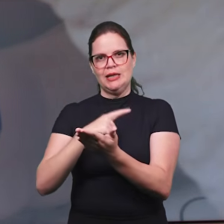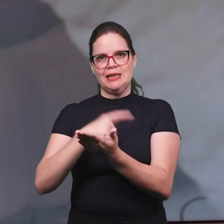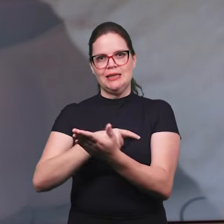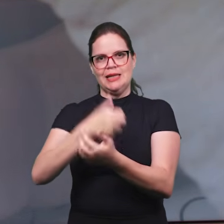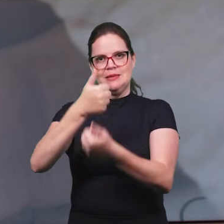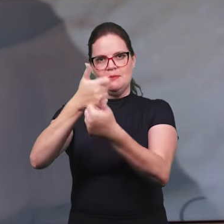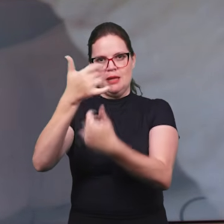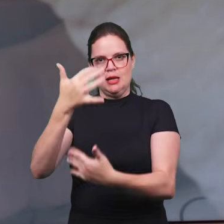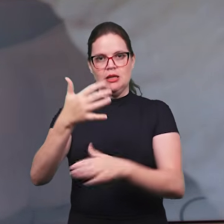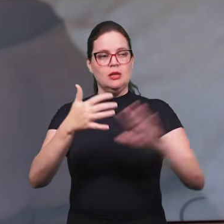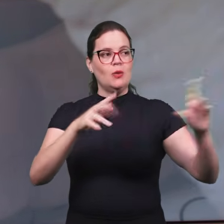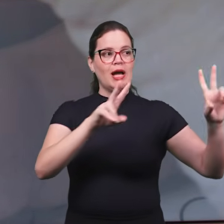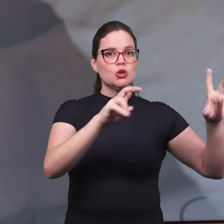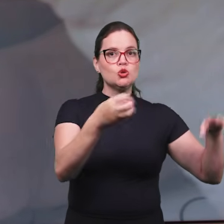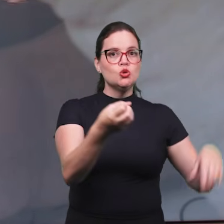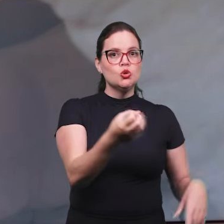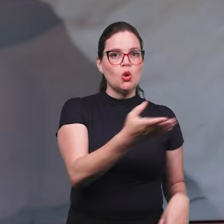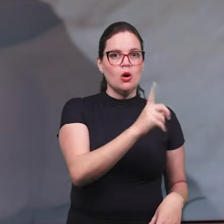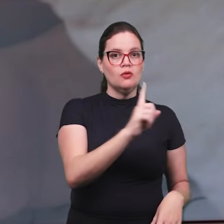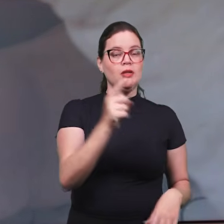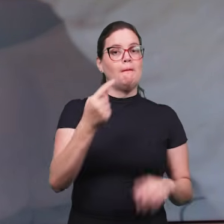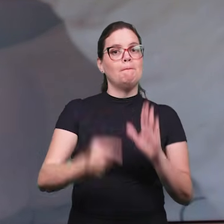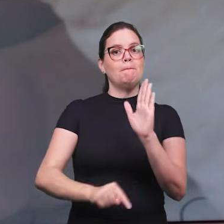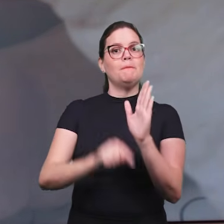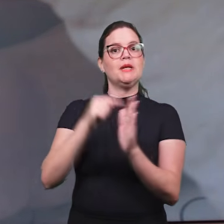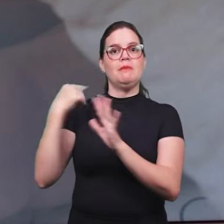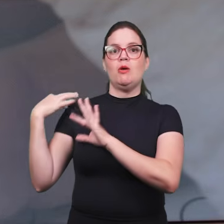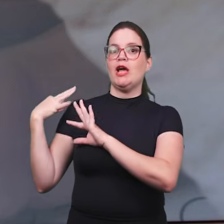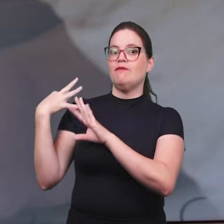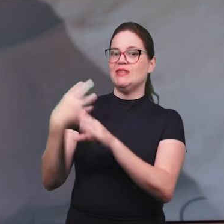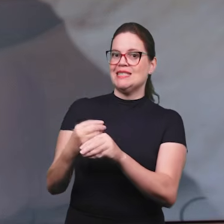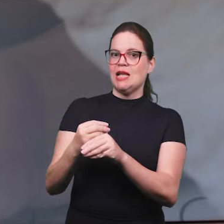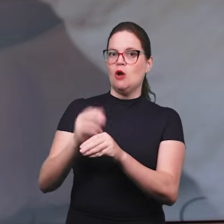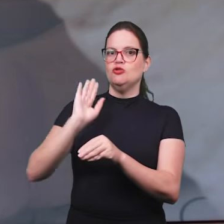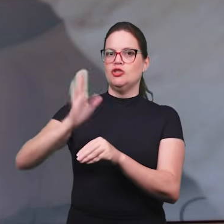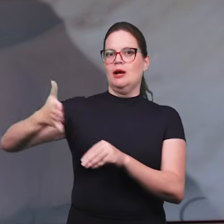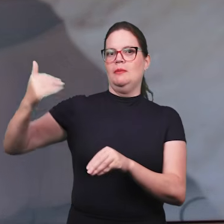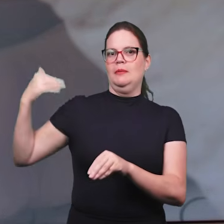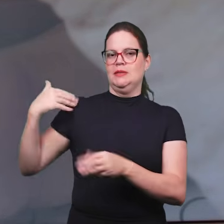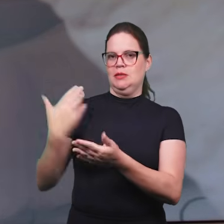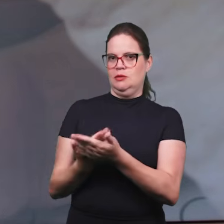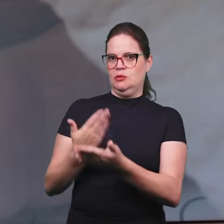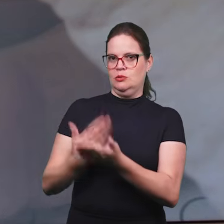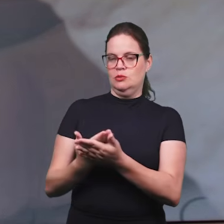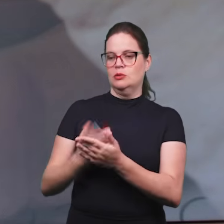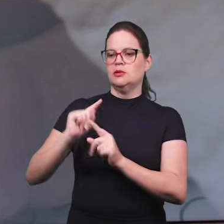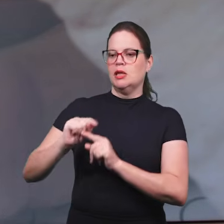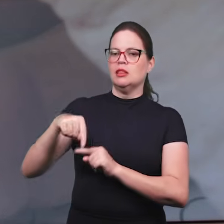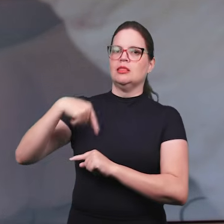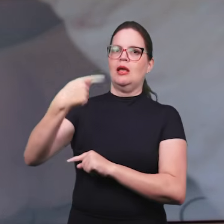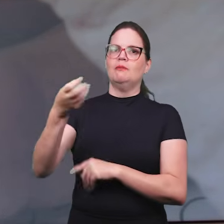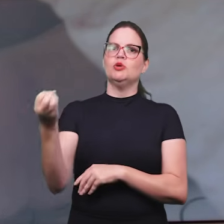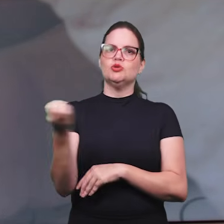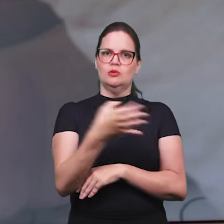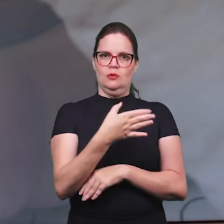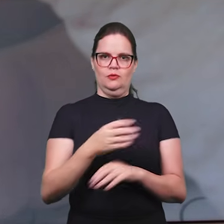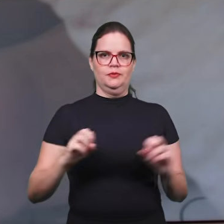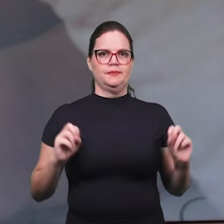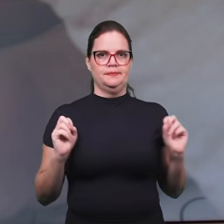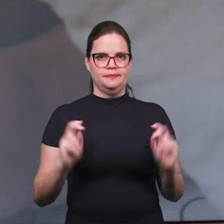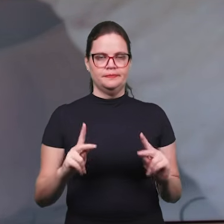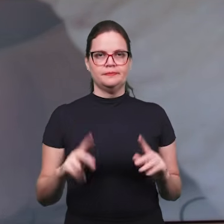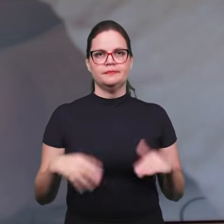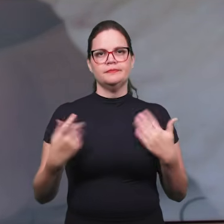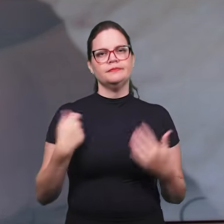comentadas. Não estude assunto novo, priorize revisar aquilo que você já estudou, tá? Para poder